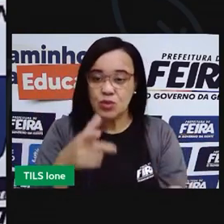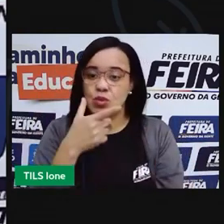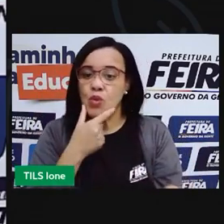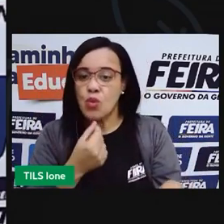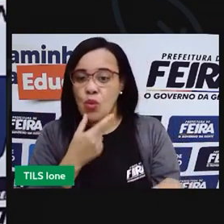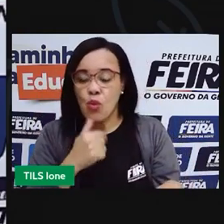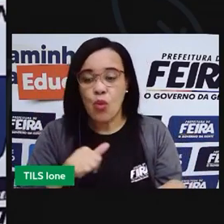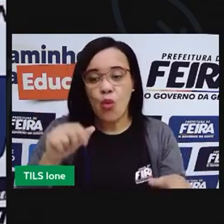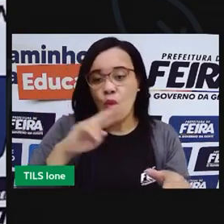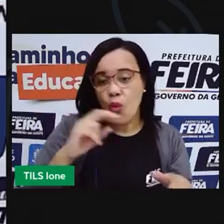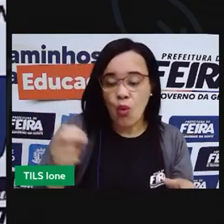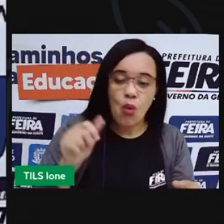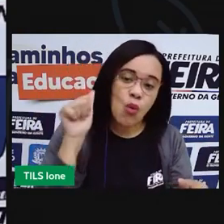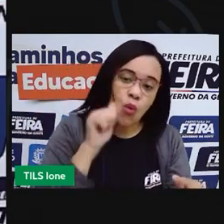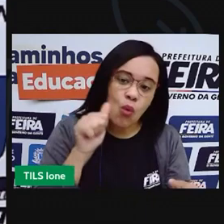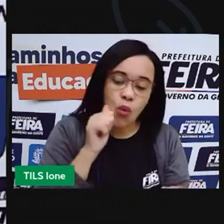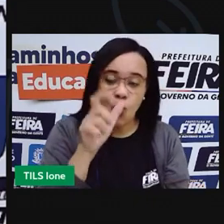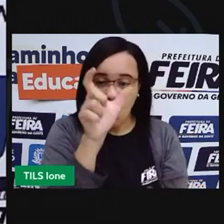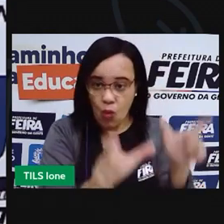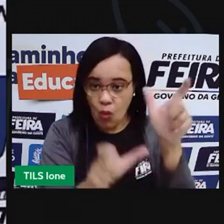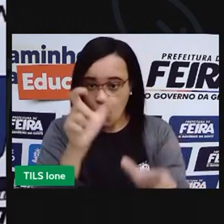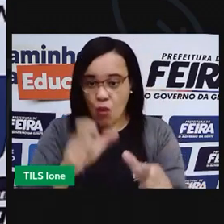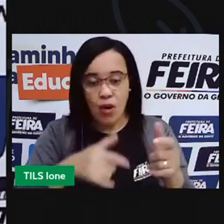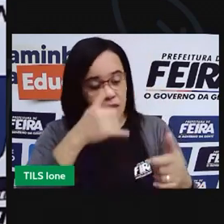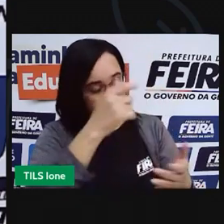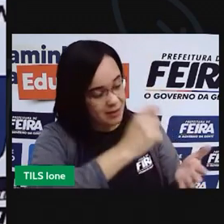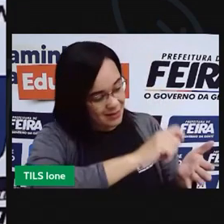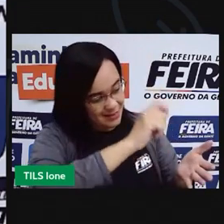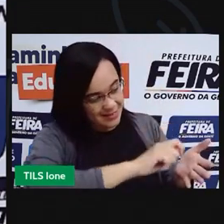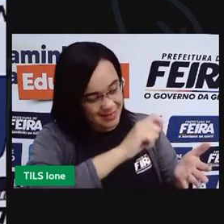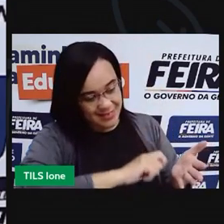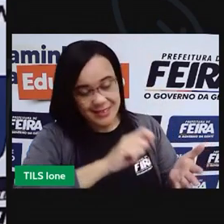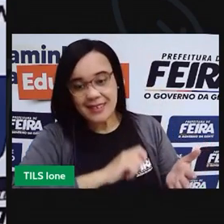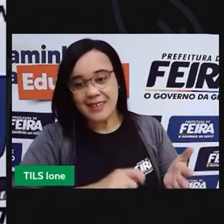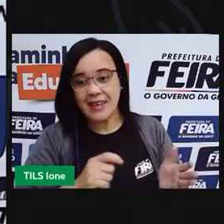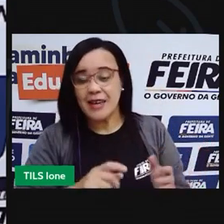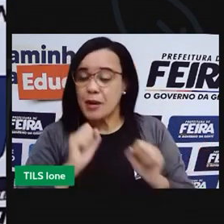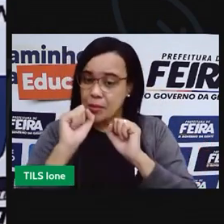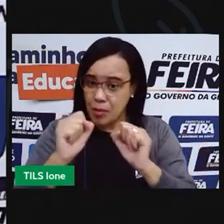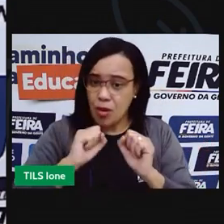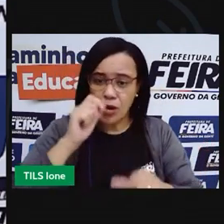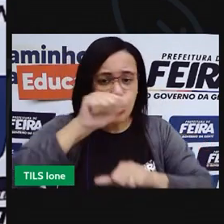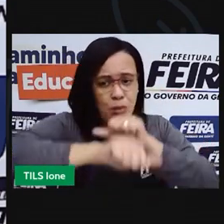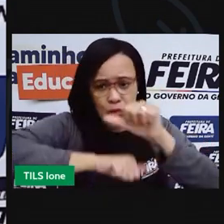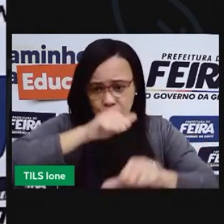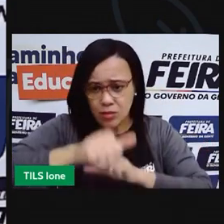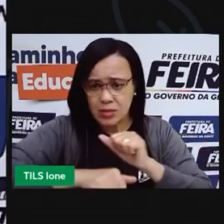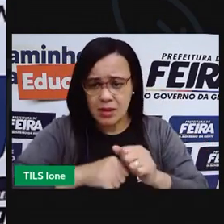elementos, ou também ela pode retirar alguns elementos,